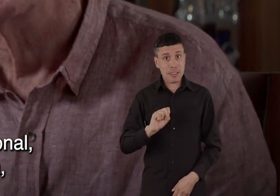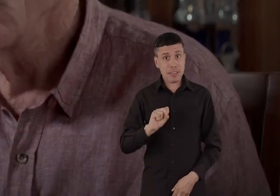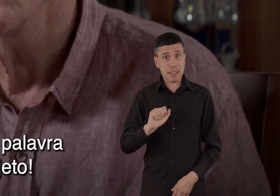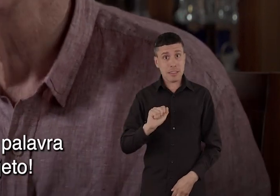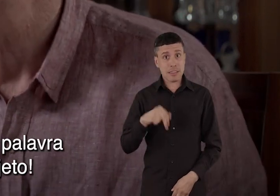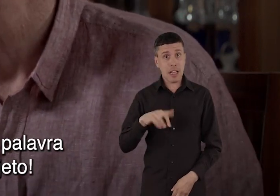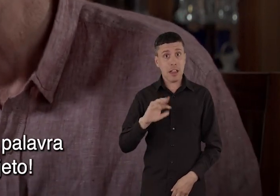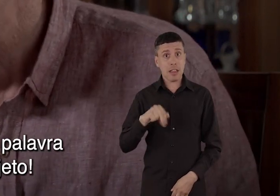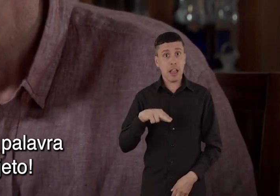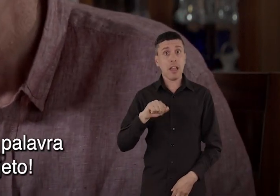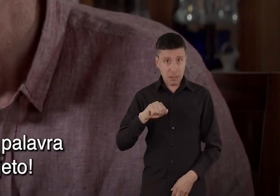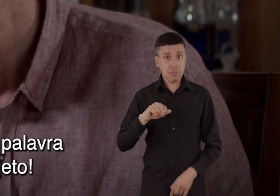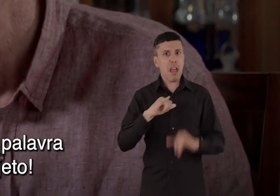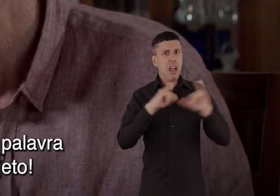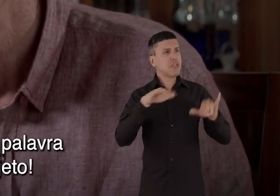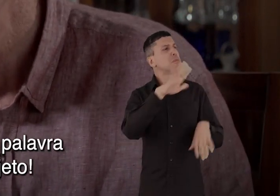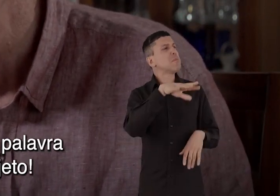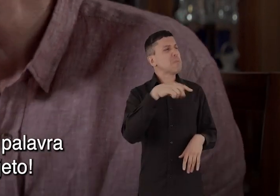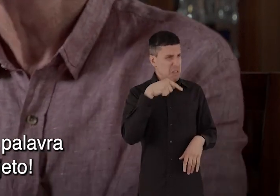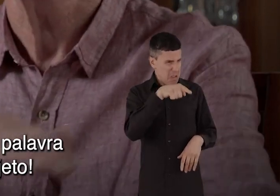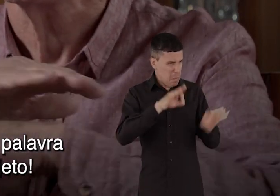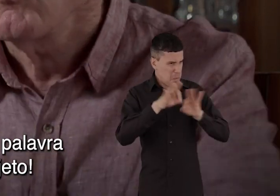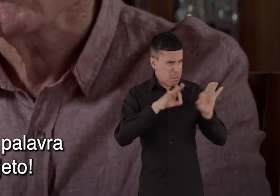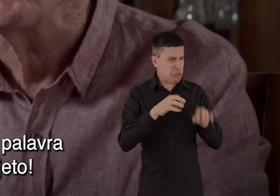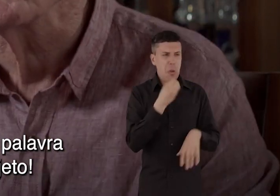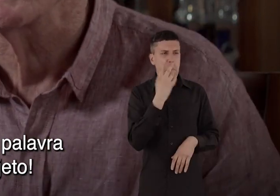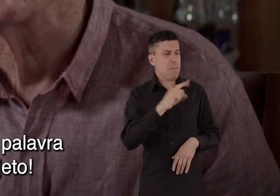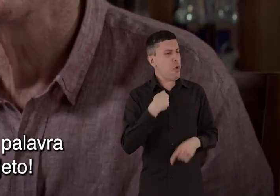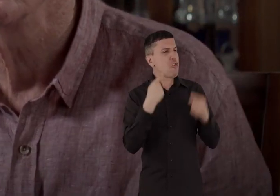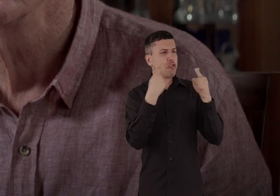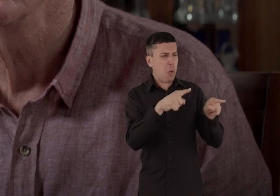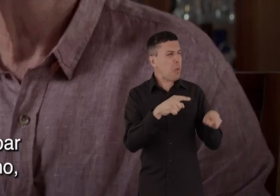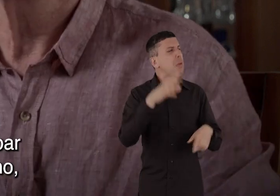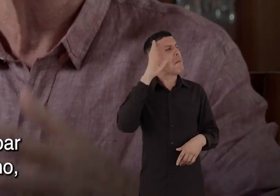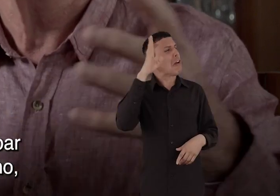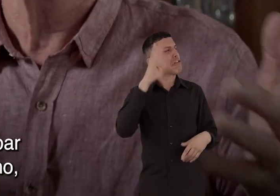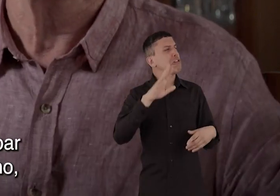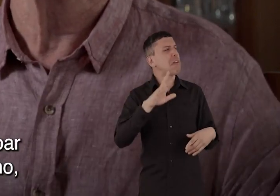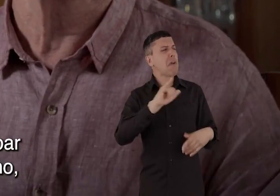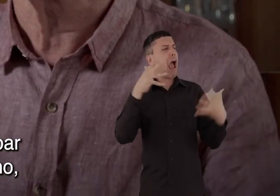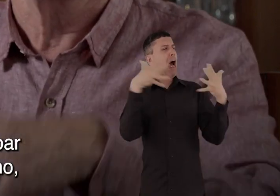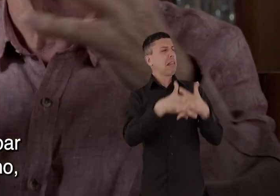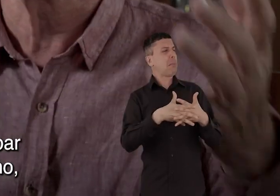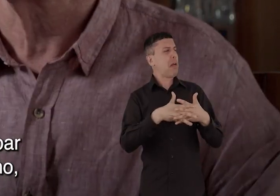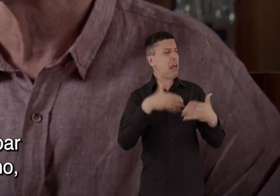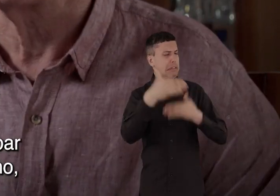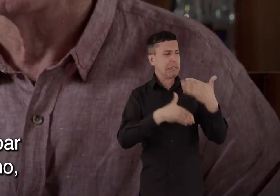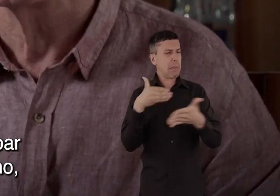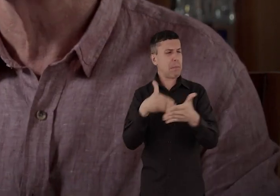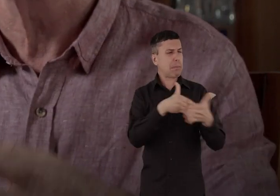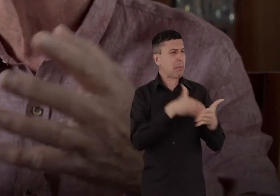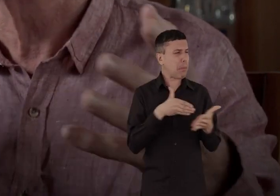se trata. O Carlos Santana pede a palavra e manda contra o projeto. Imagina, vai perturbar todo o